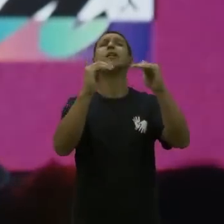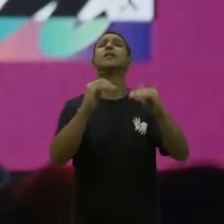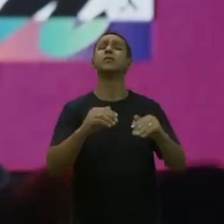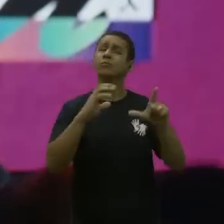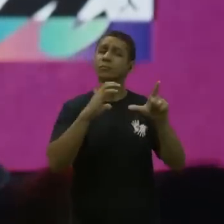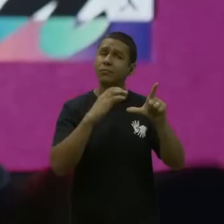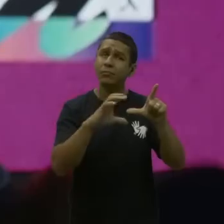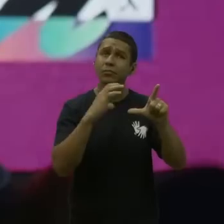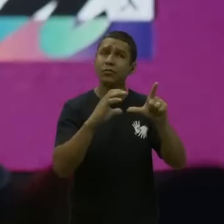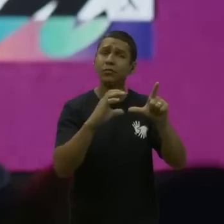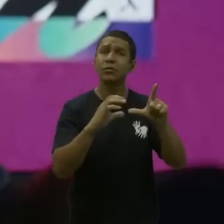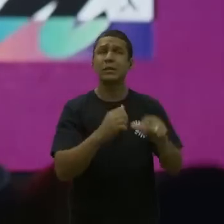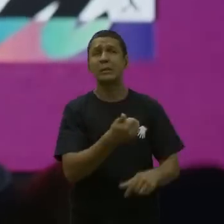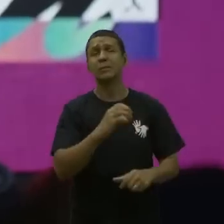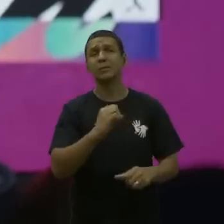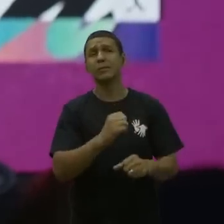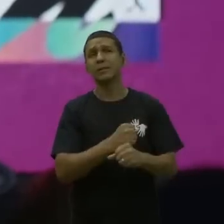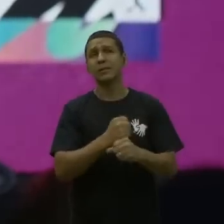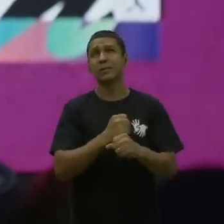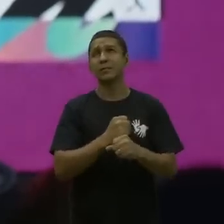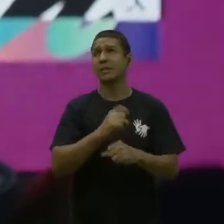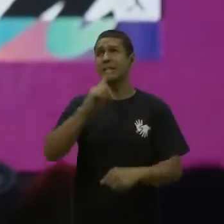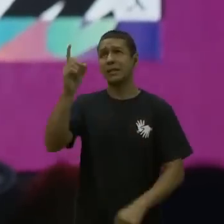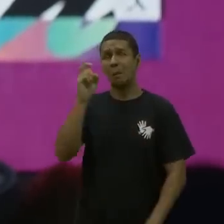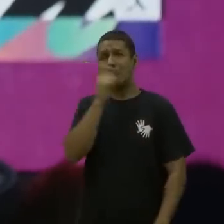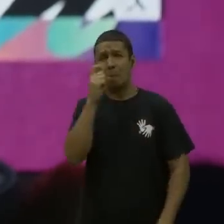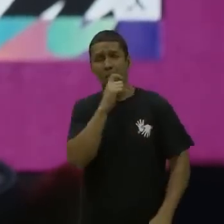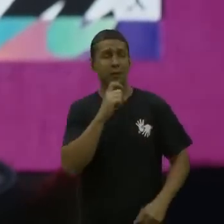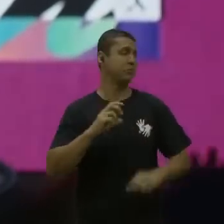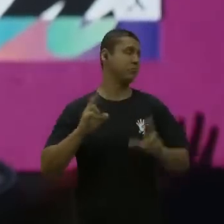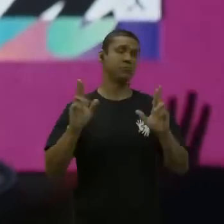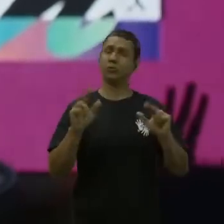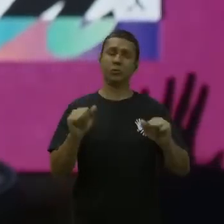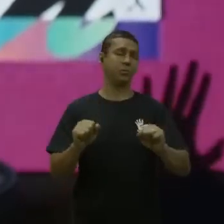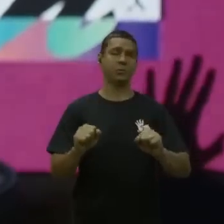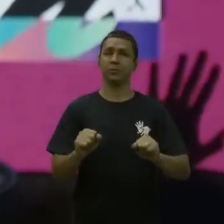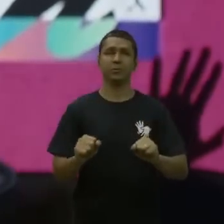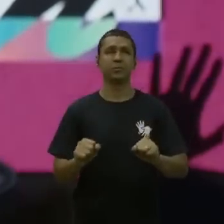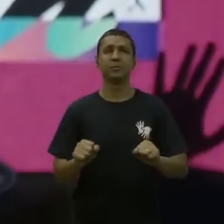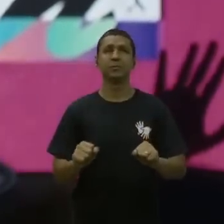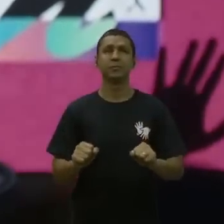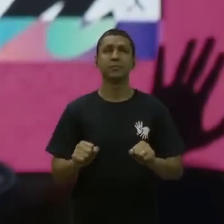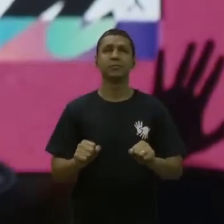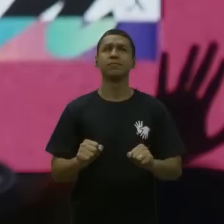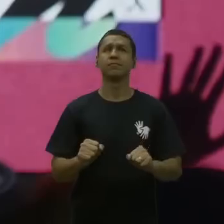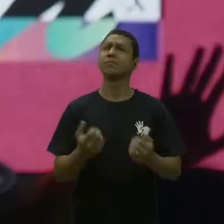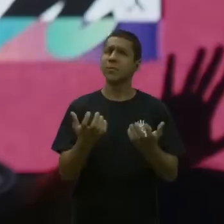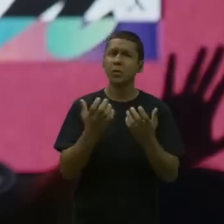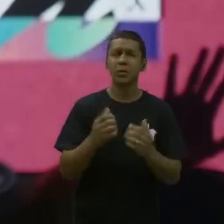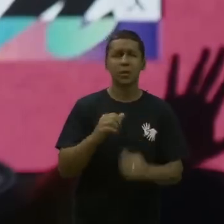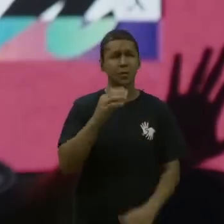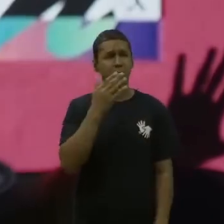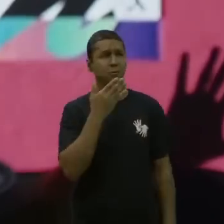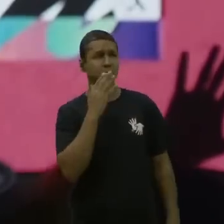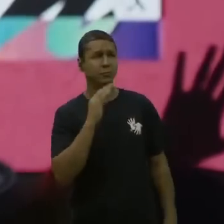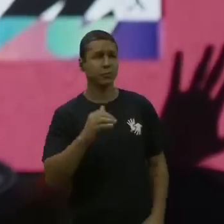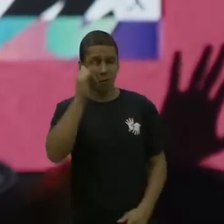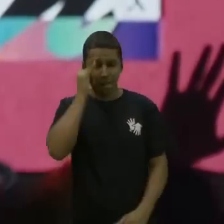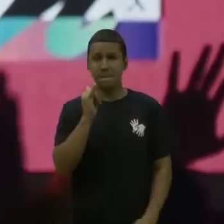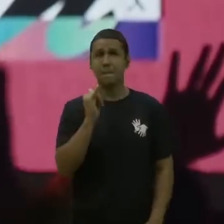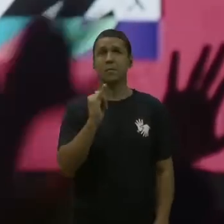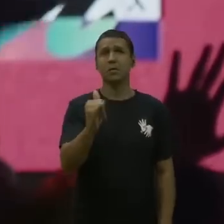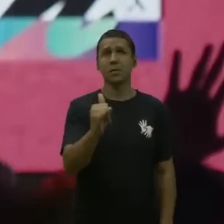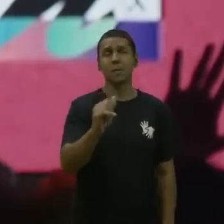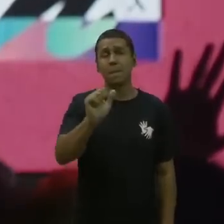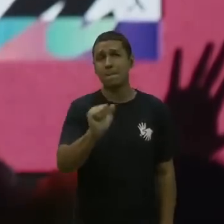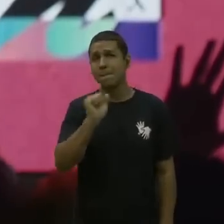anos, mas que Deus não mente nenhuma das suas palavras. Eu quero profetizar que por mais de 10 anos vocês